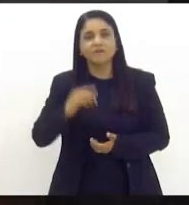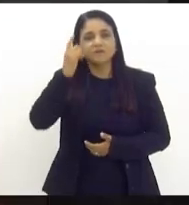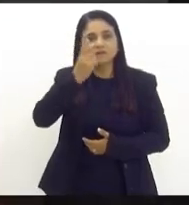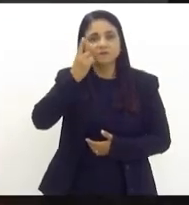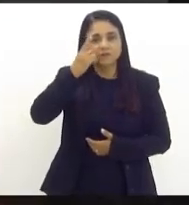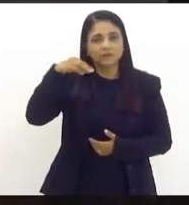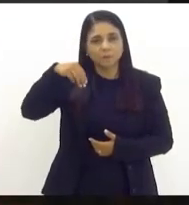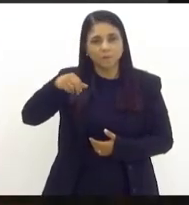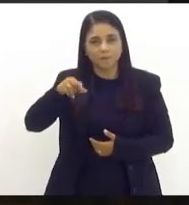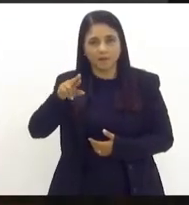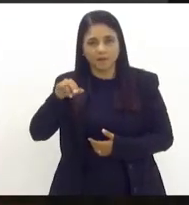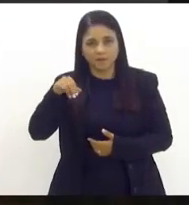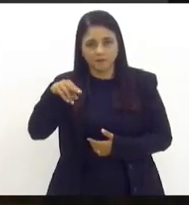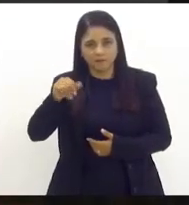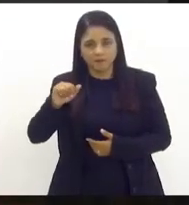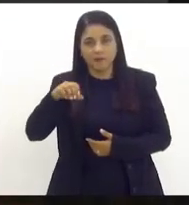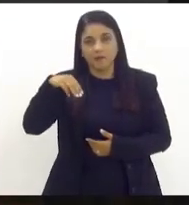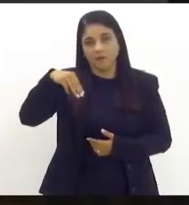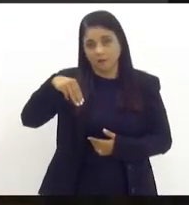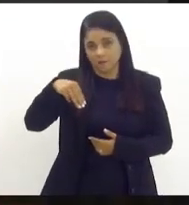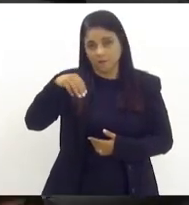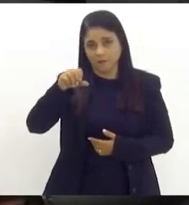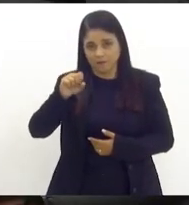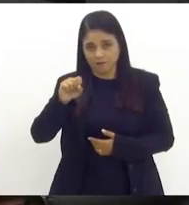Marina do MST